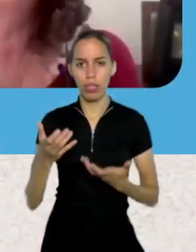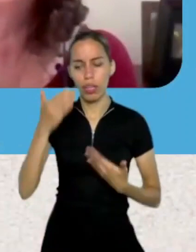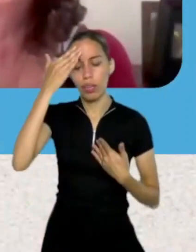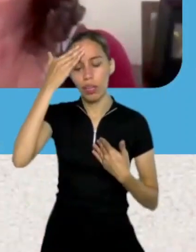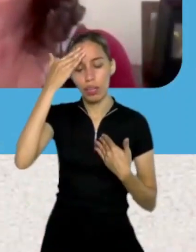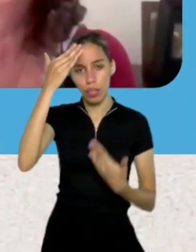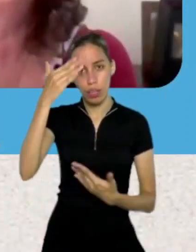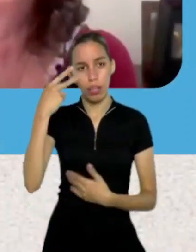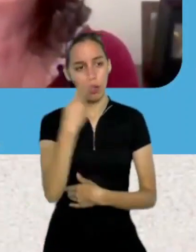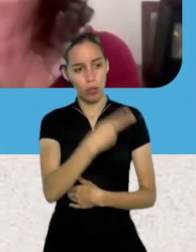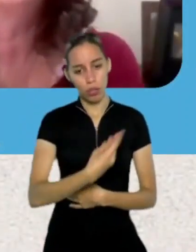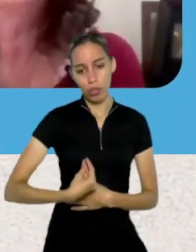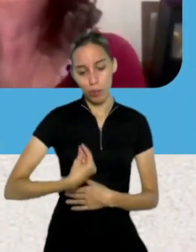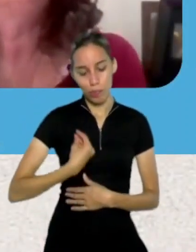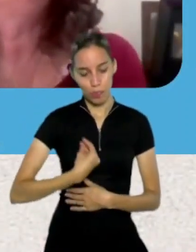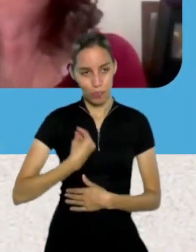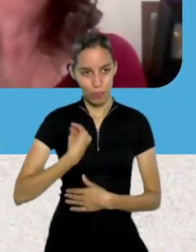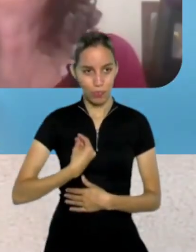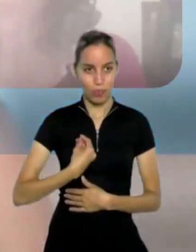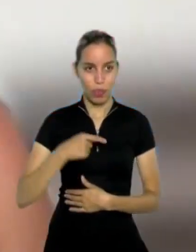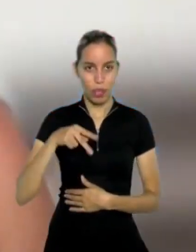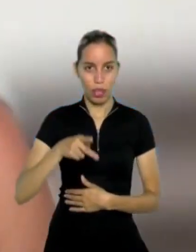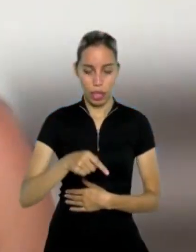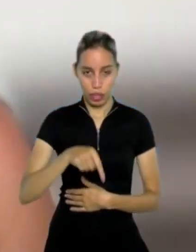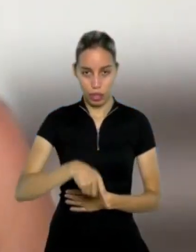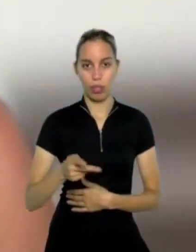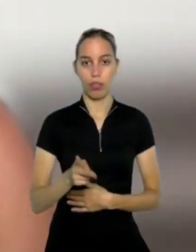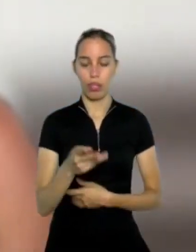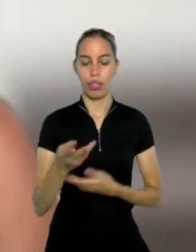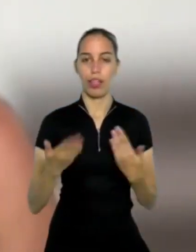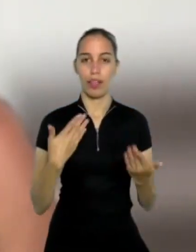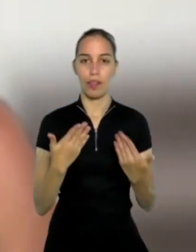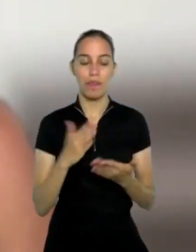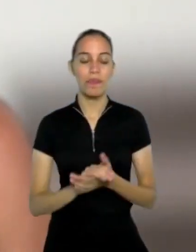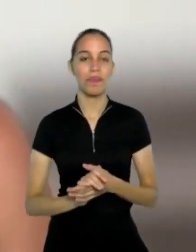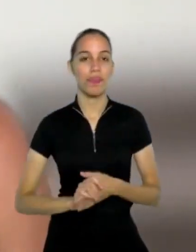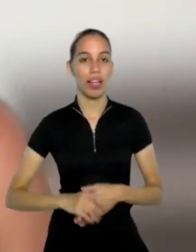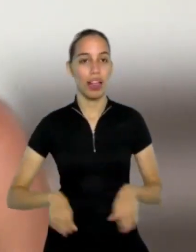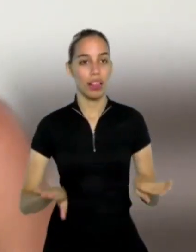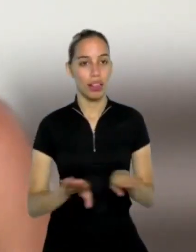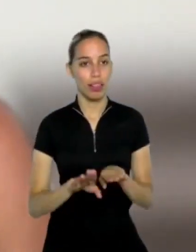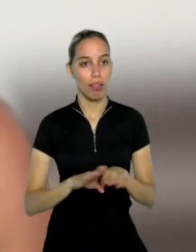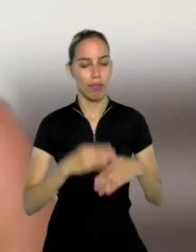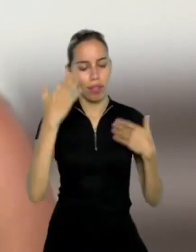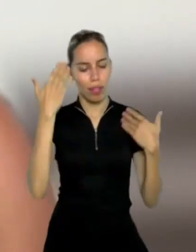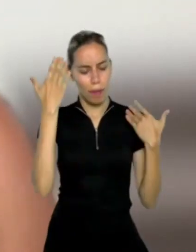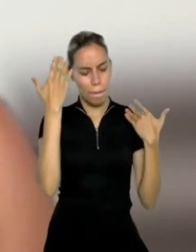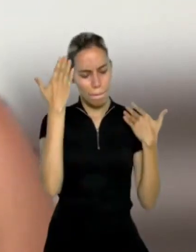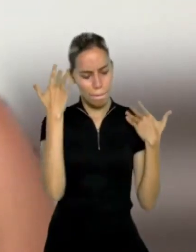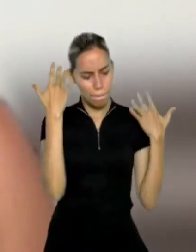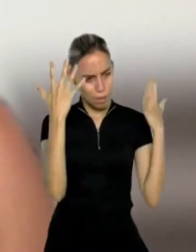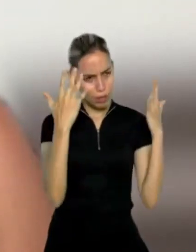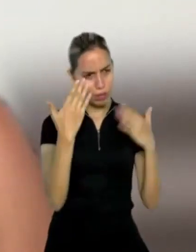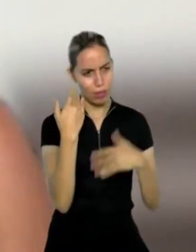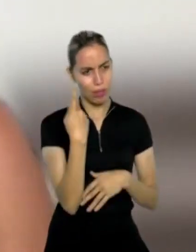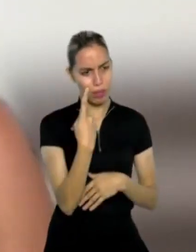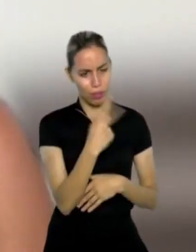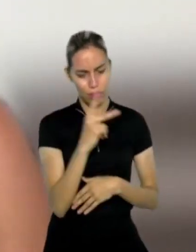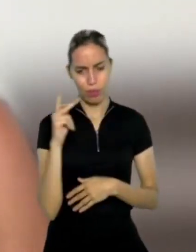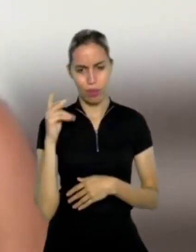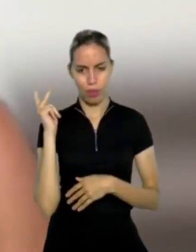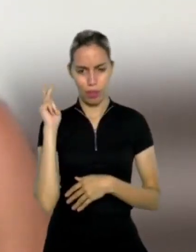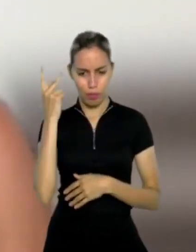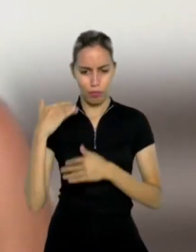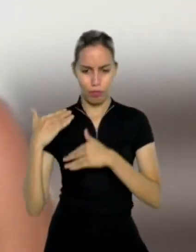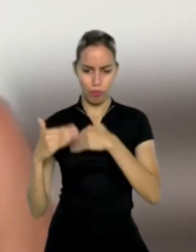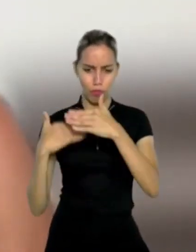a sua participação aqui no Sempre um Papo, te parabenizar pela sua trajetória e dizer que é bem